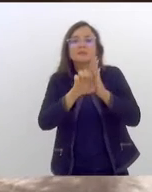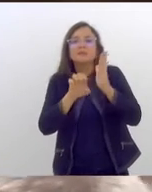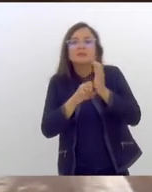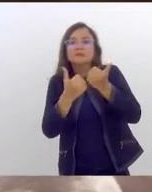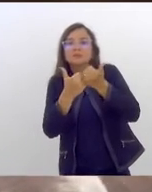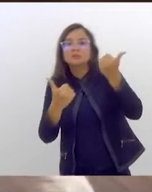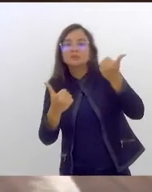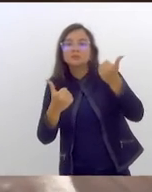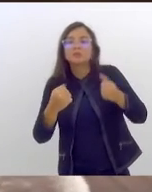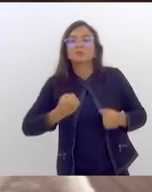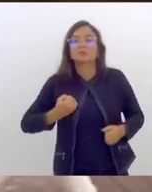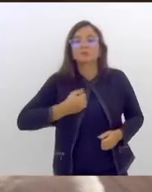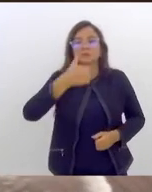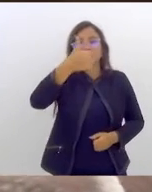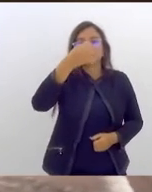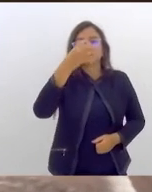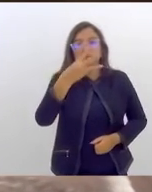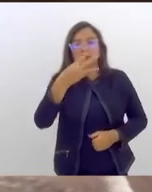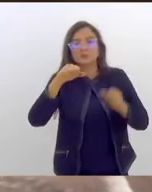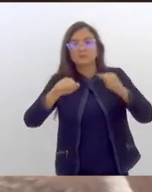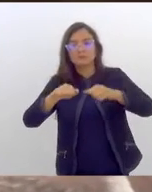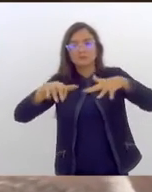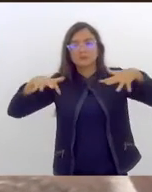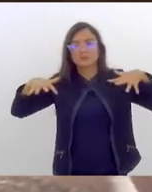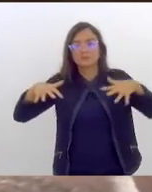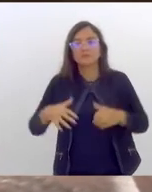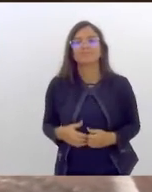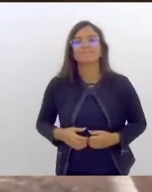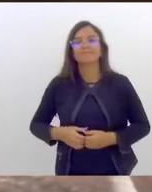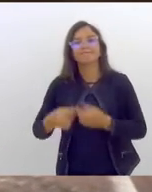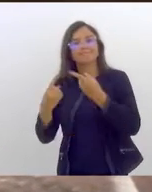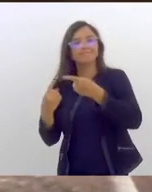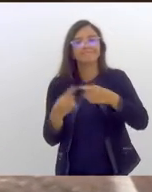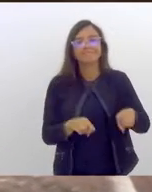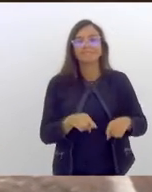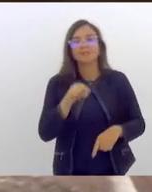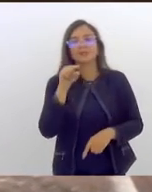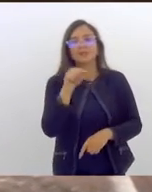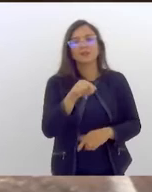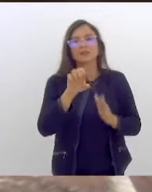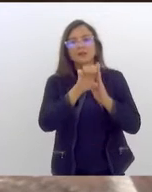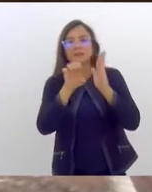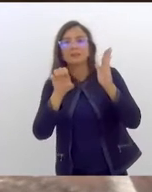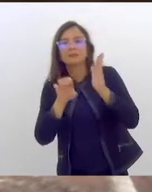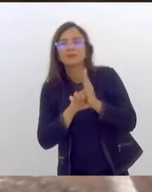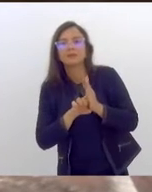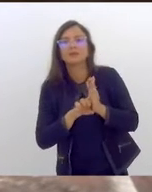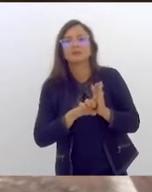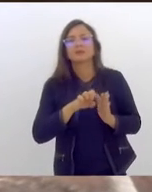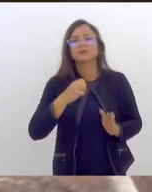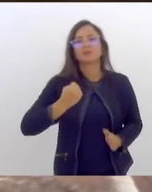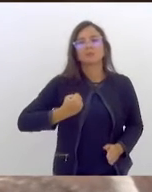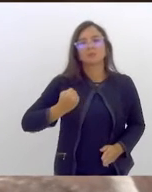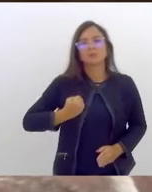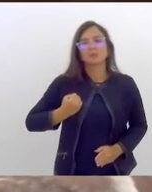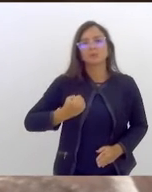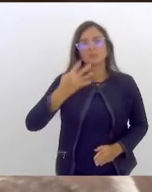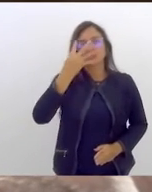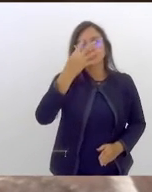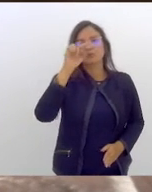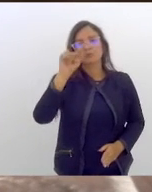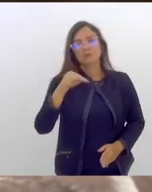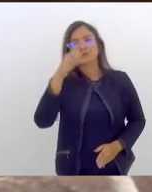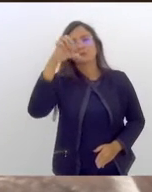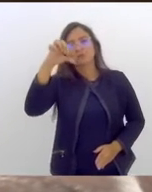emenda número 13 de plenário prejudicada as emendas números 4